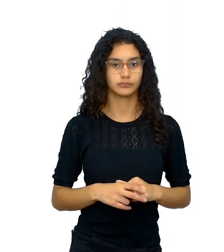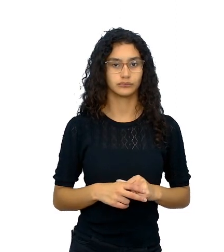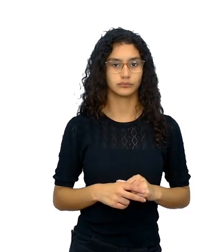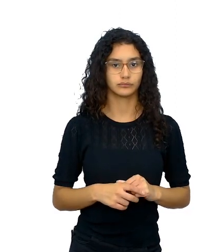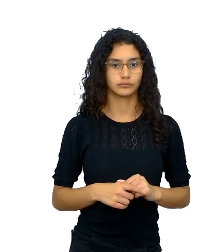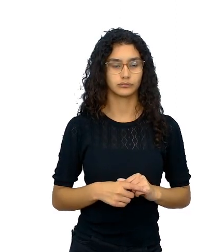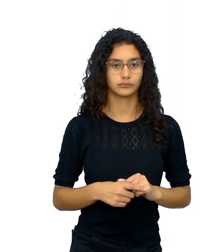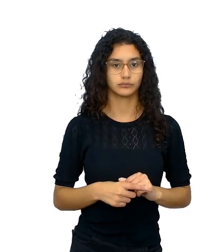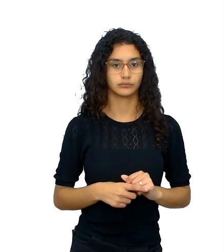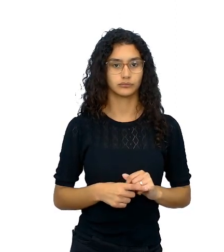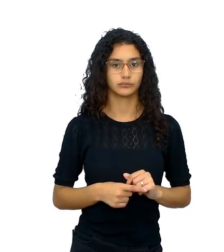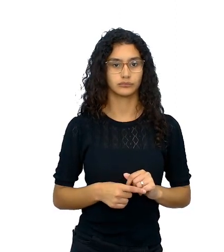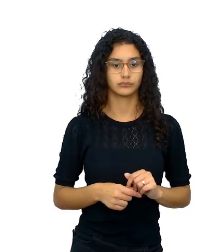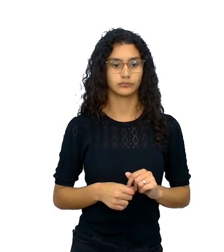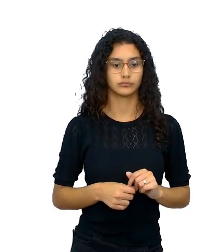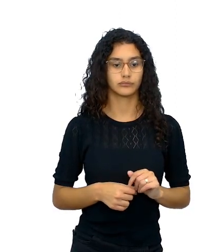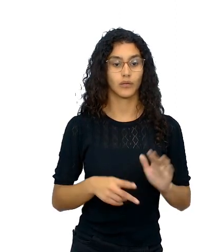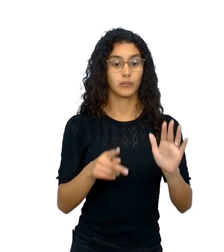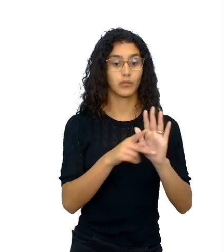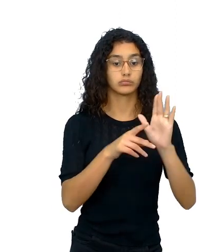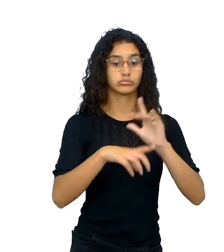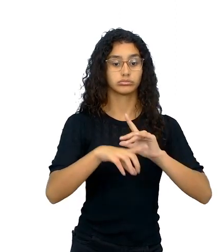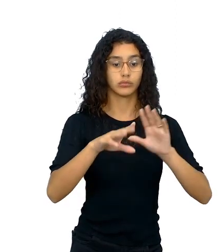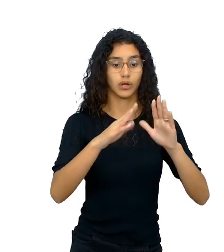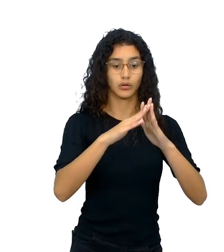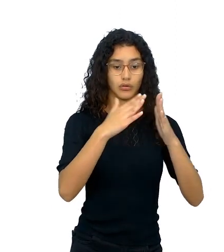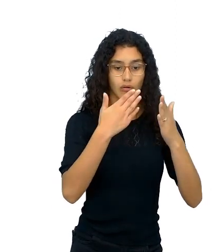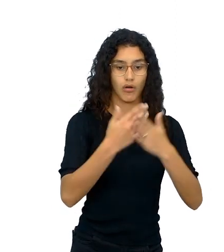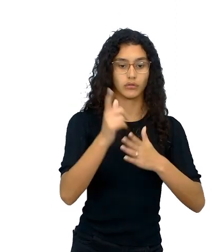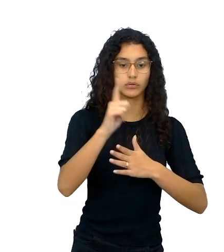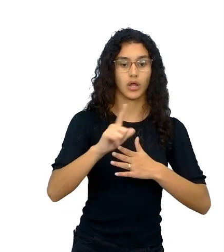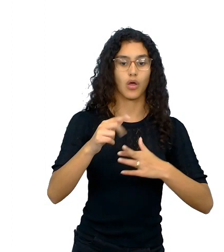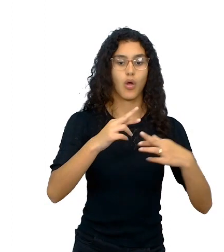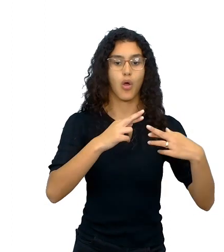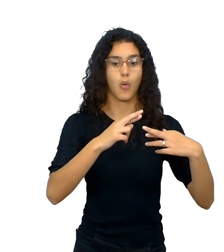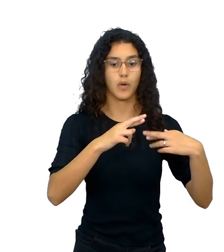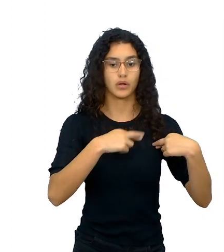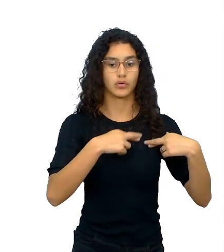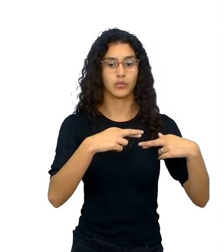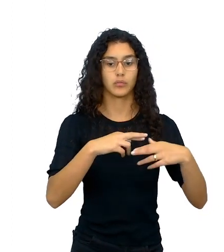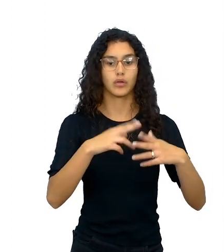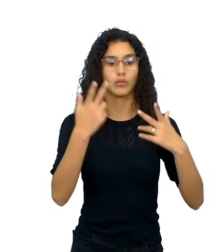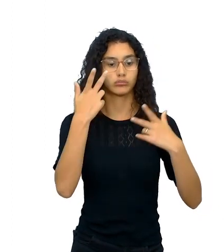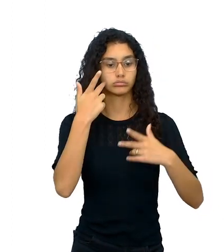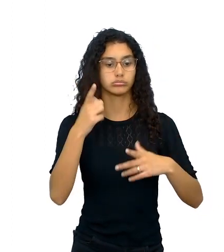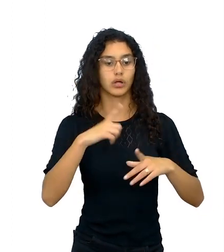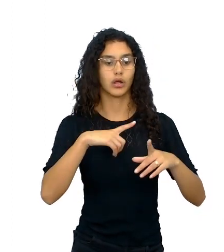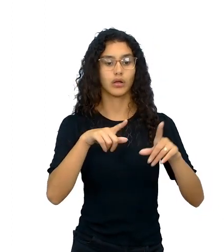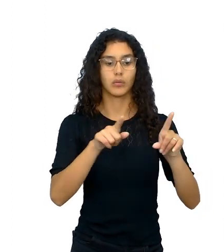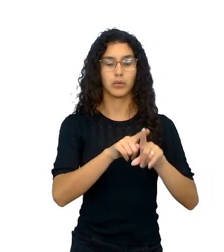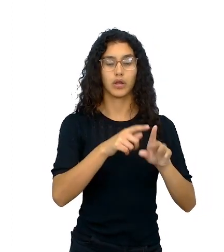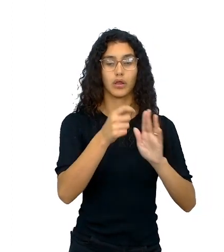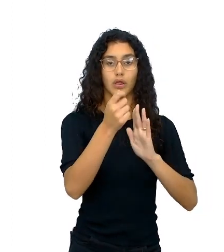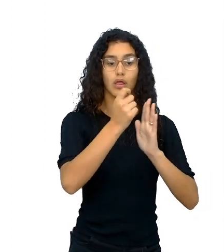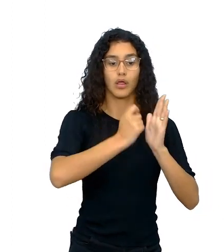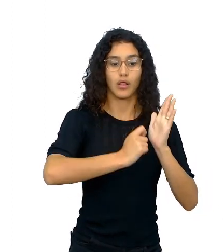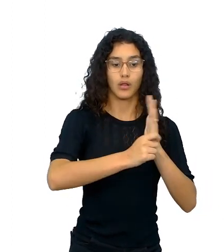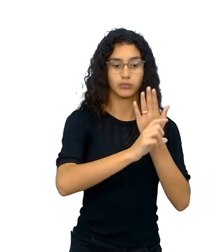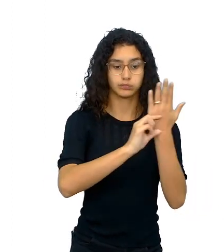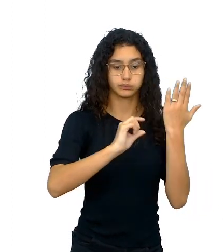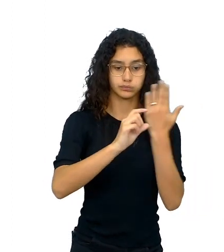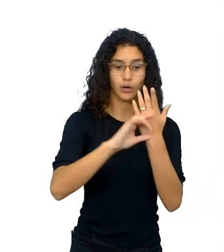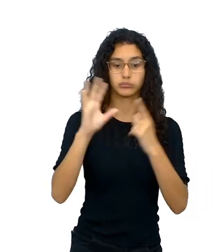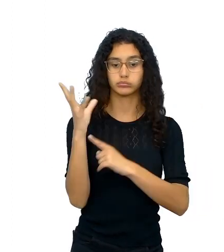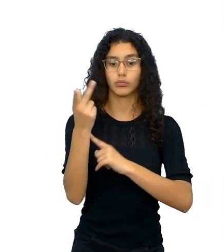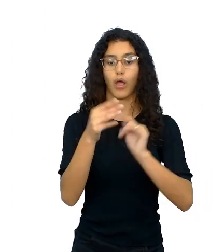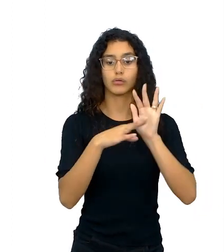do gênero textual romance, pertencente a uma das escolas literárias, romantismo, realismo, naturalismo, e escritores que